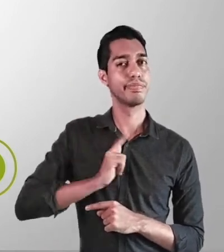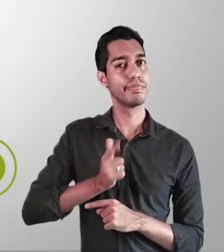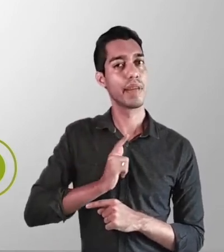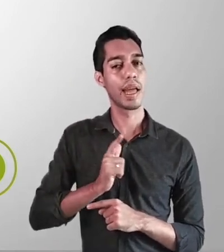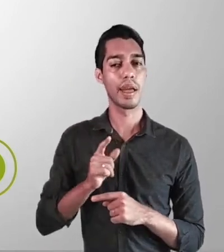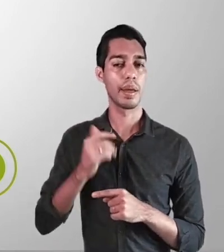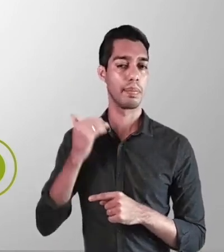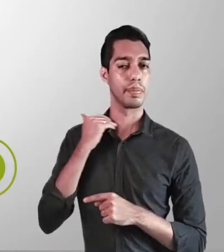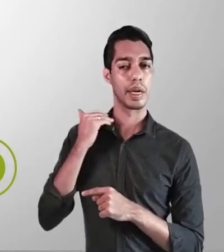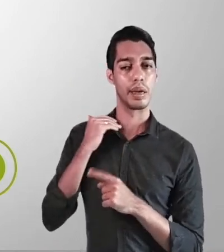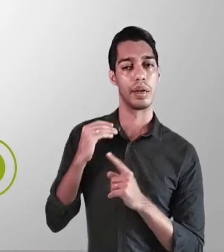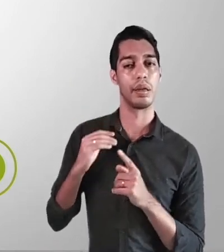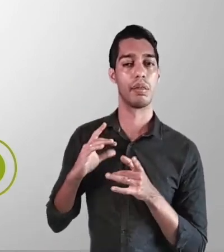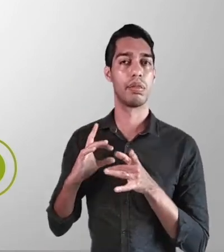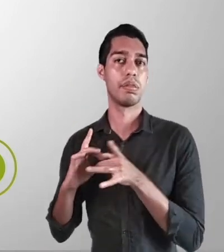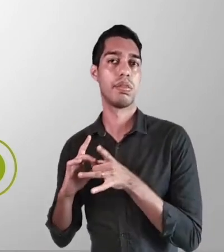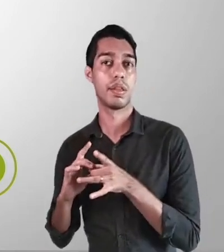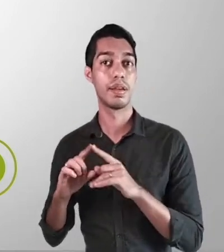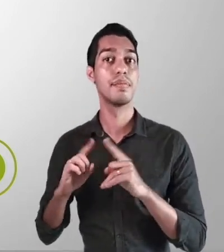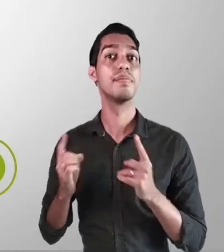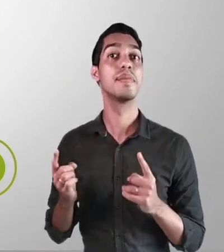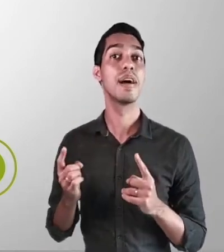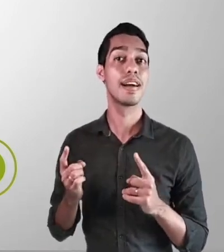bancária, mas não usufruem